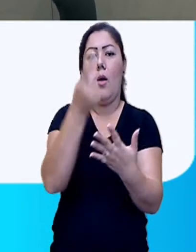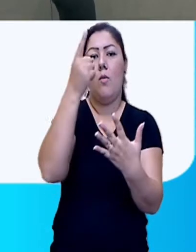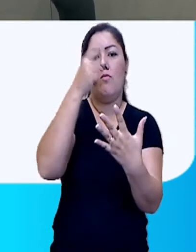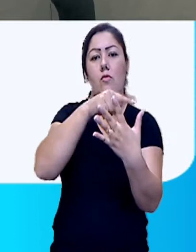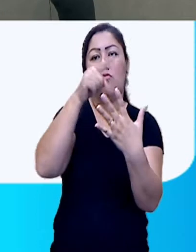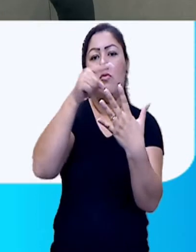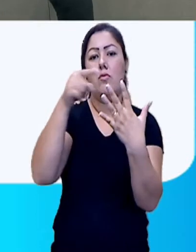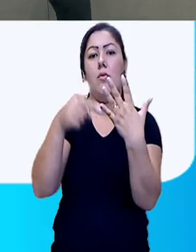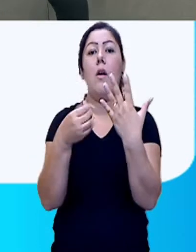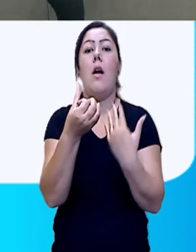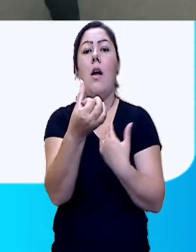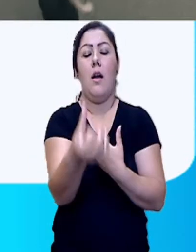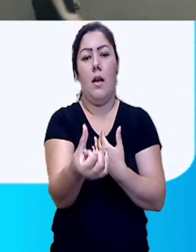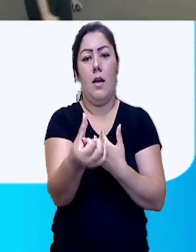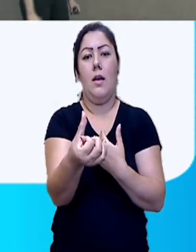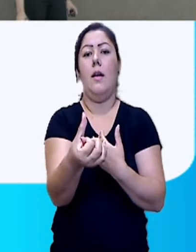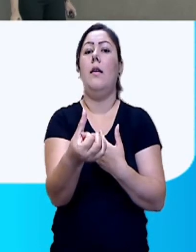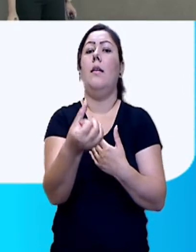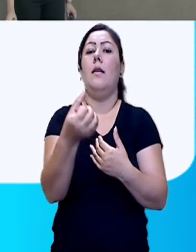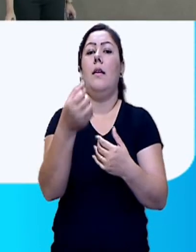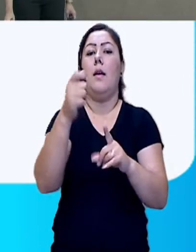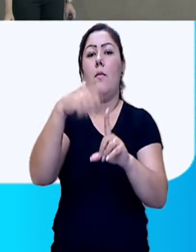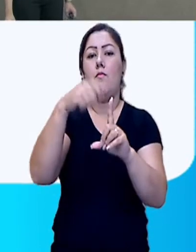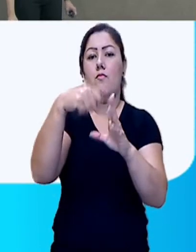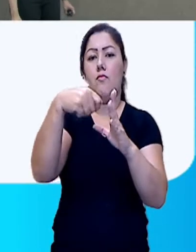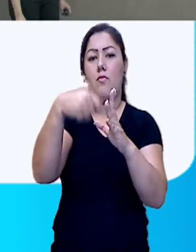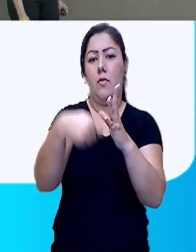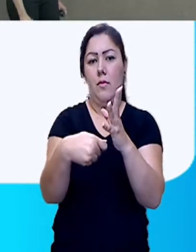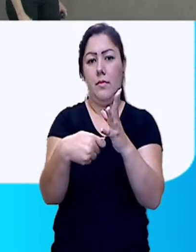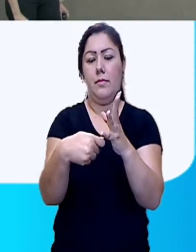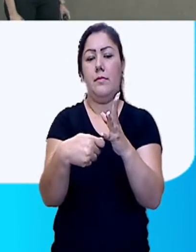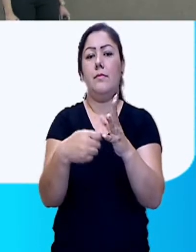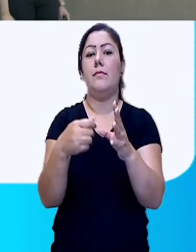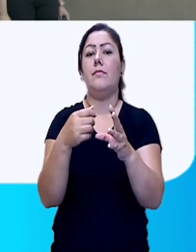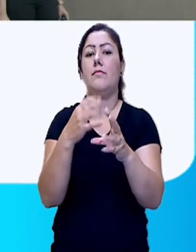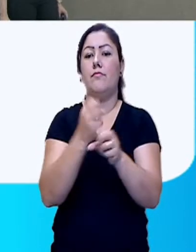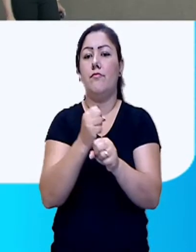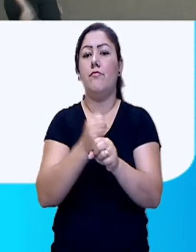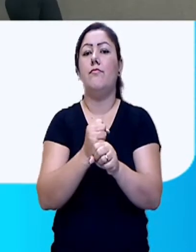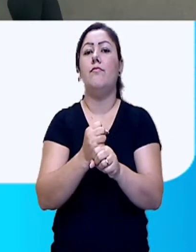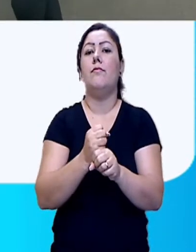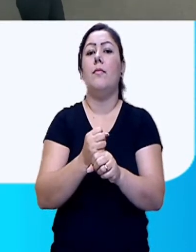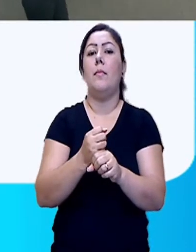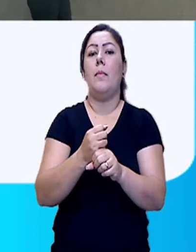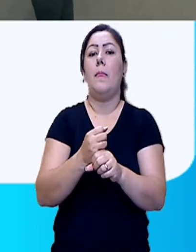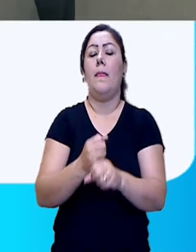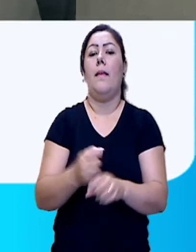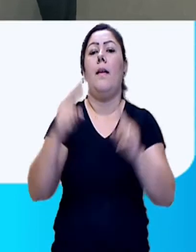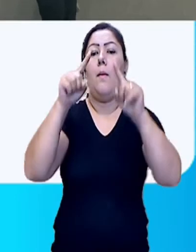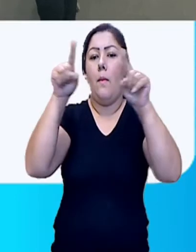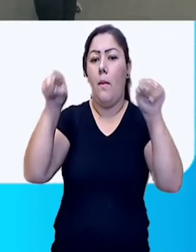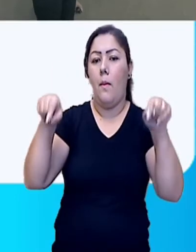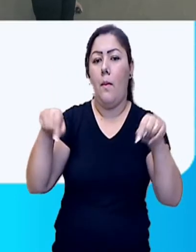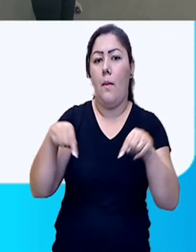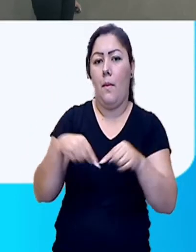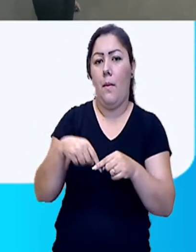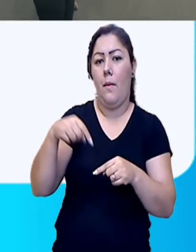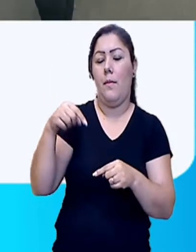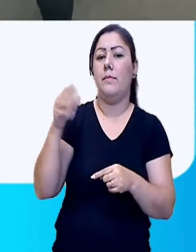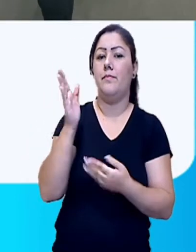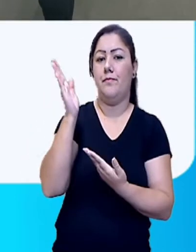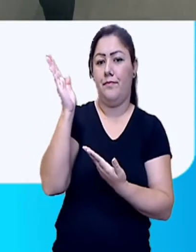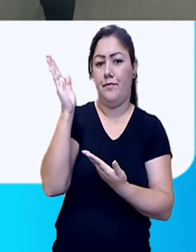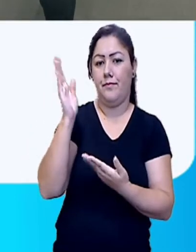6 meses. Primeiros 6 meses do ano, conforme o quadro abaixo. Então, aqui nós temos a